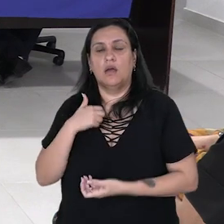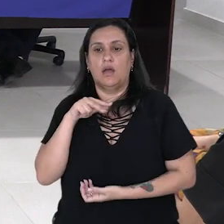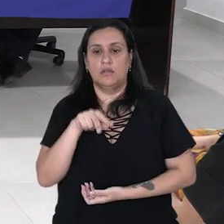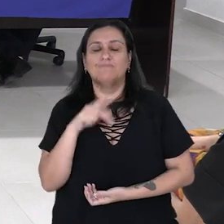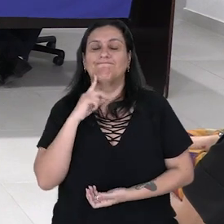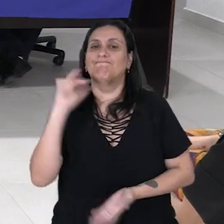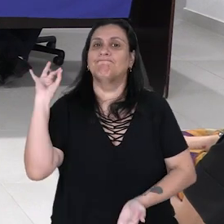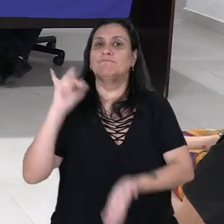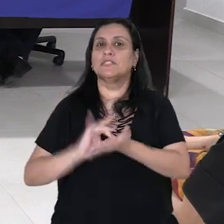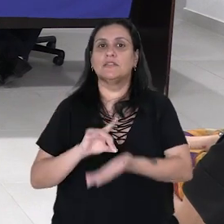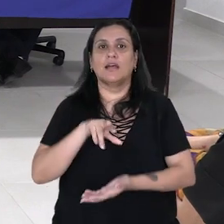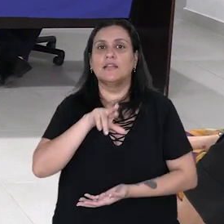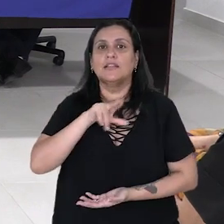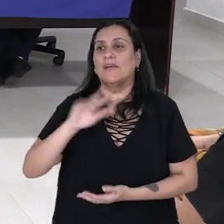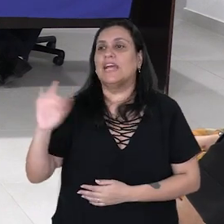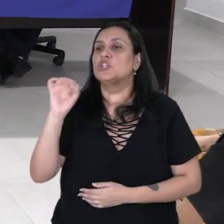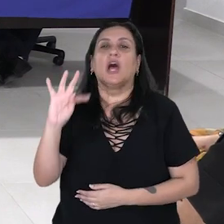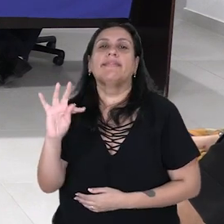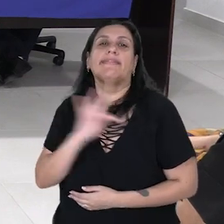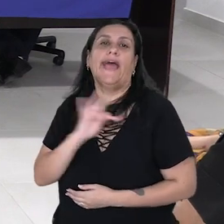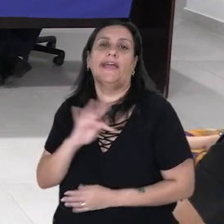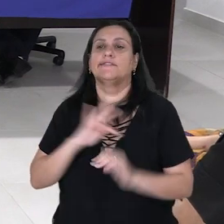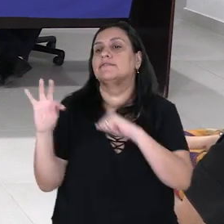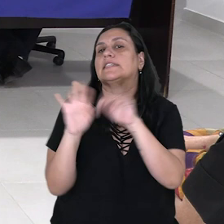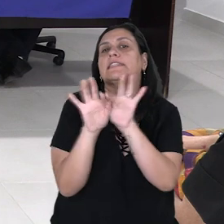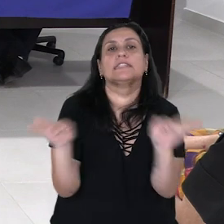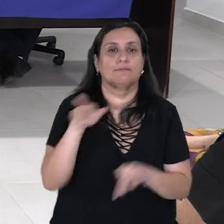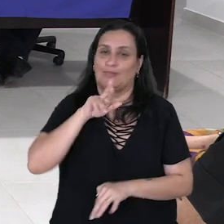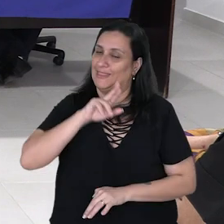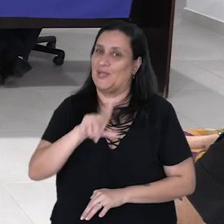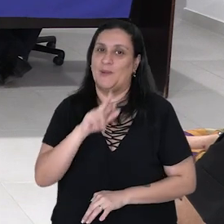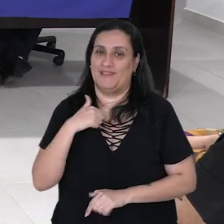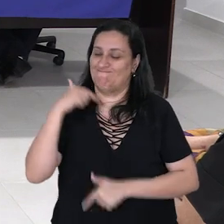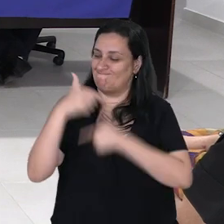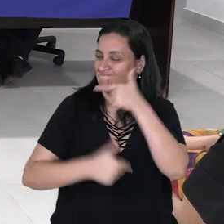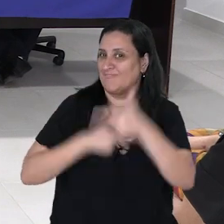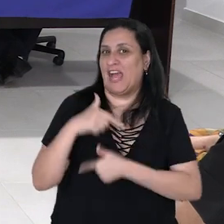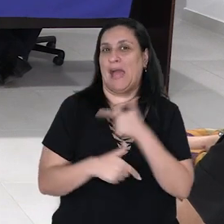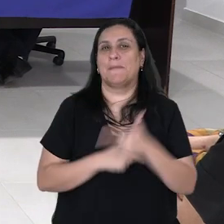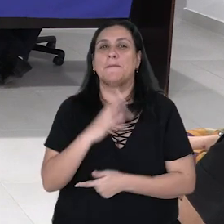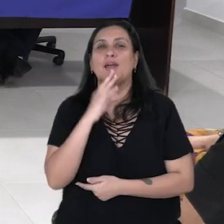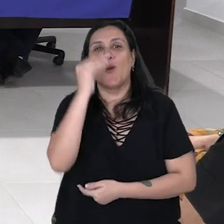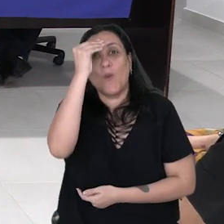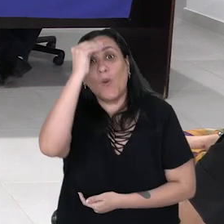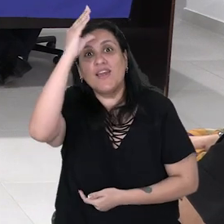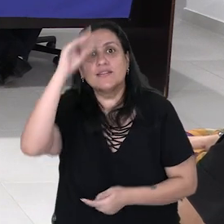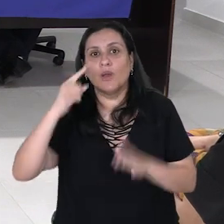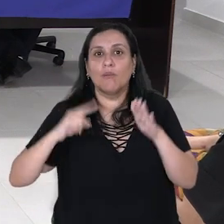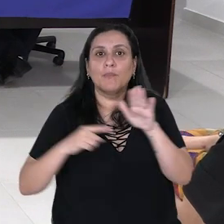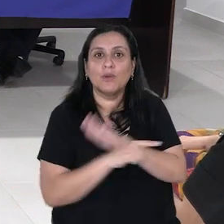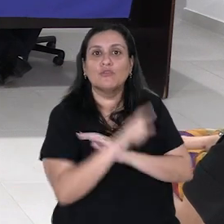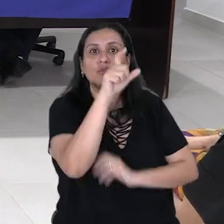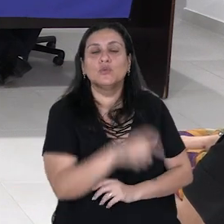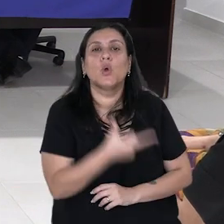está na cara que é muito, muito mais do que um trabalho técnico. Vocês passaram a conhecer um pouco de